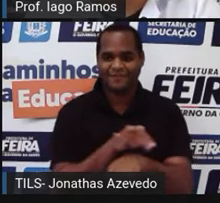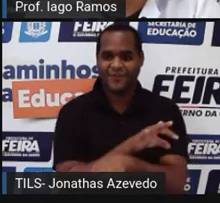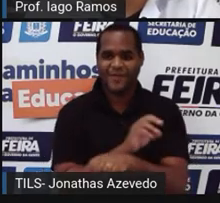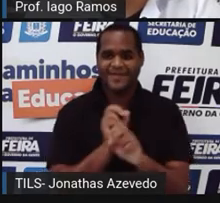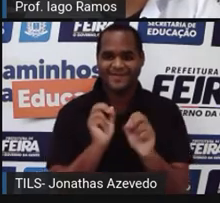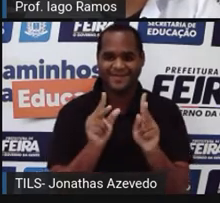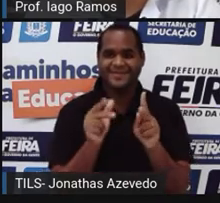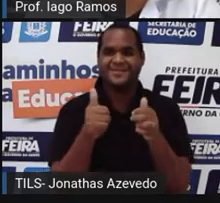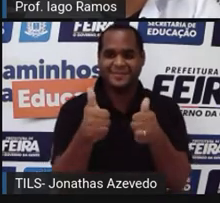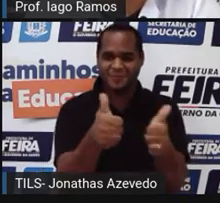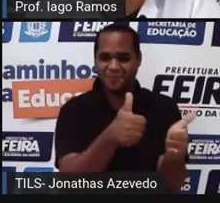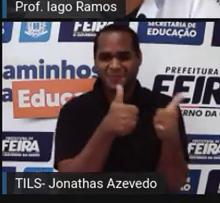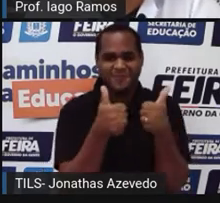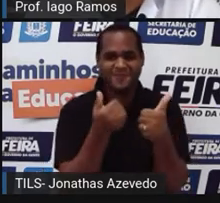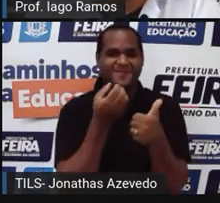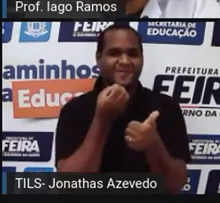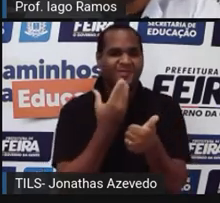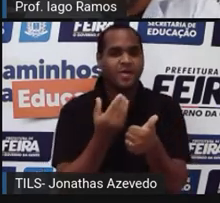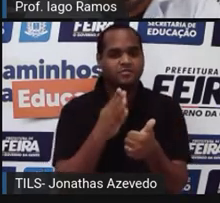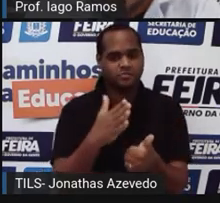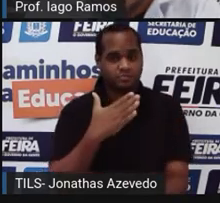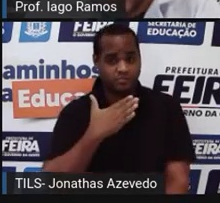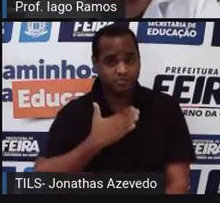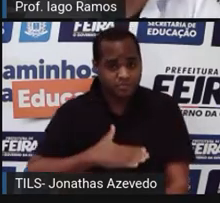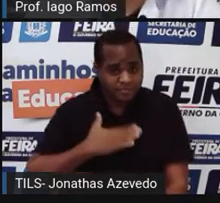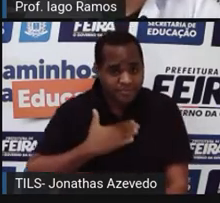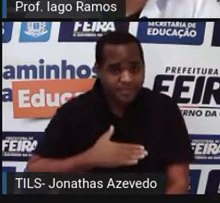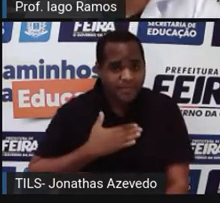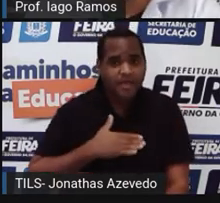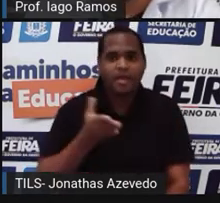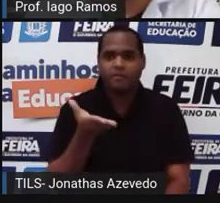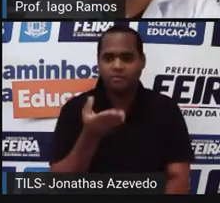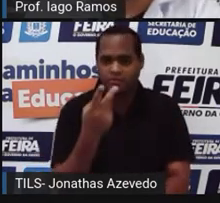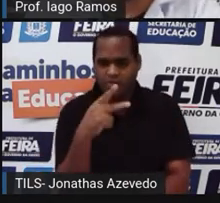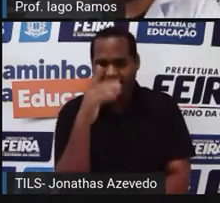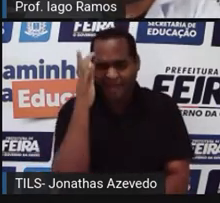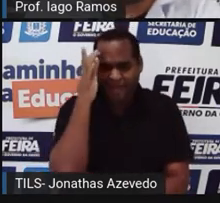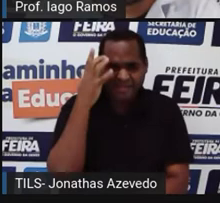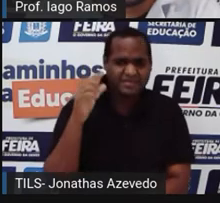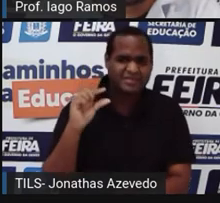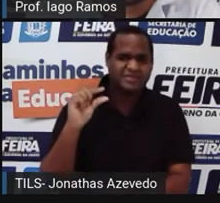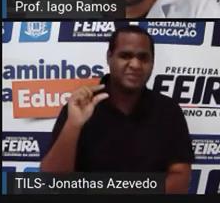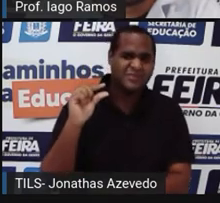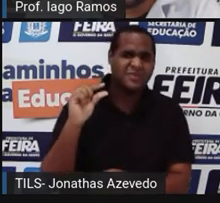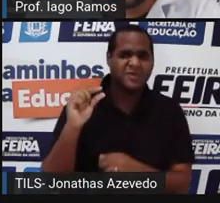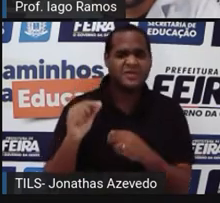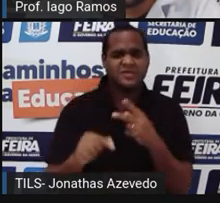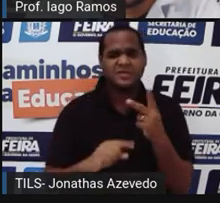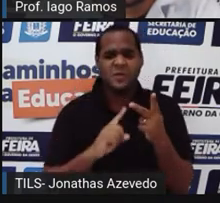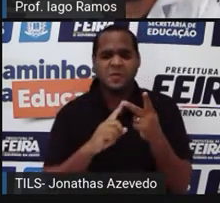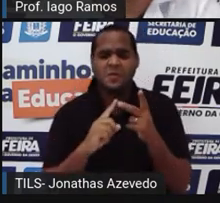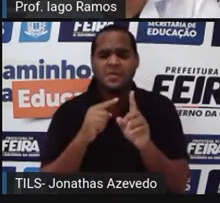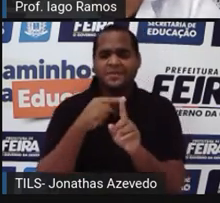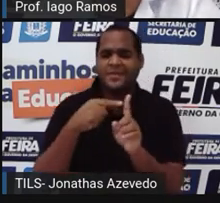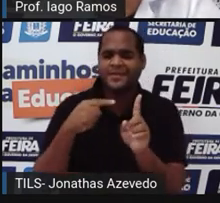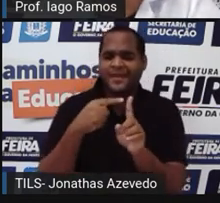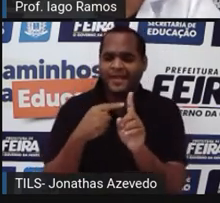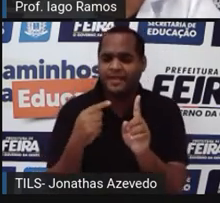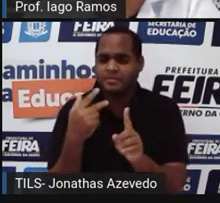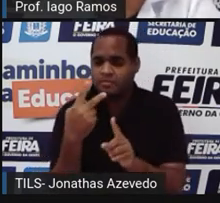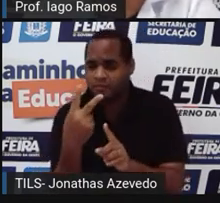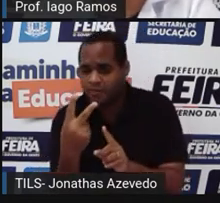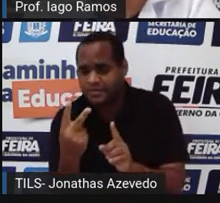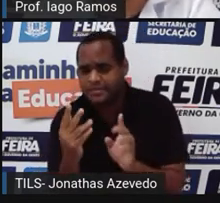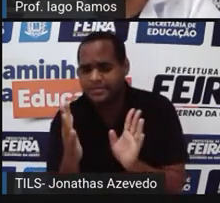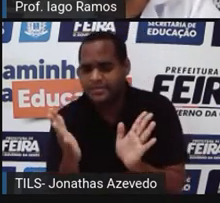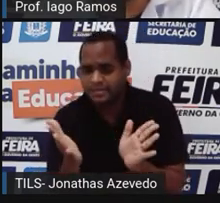Pronto, é isso aí. Calma, se você acha que foi o número 1 pouco, ou se você acha que